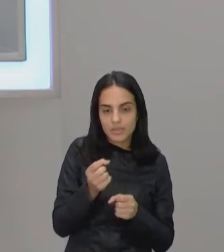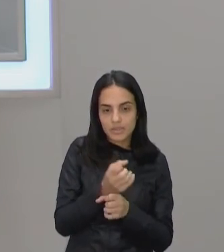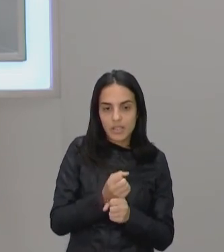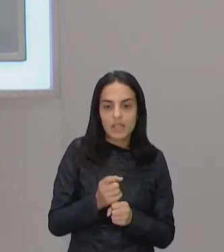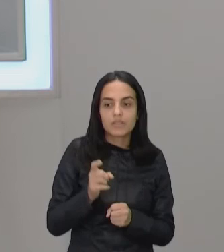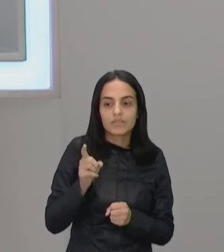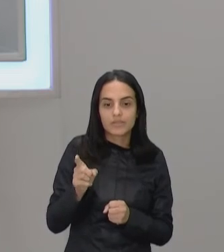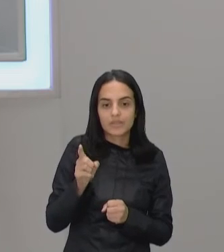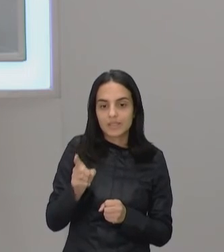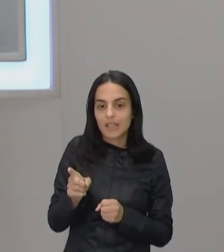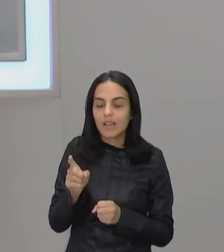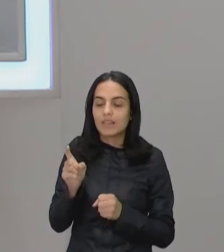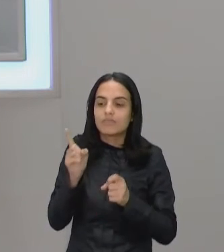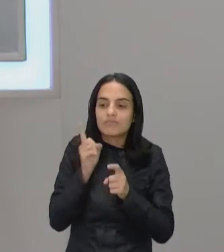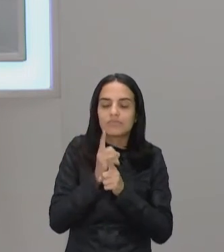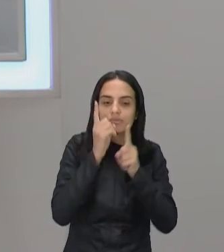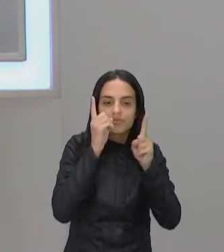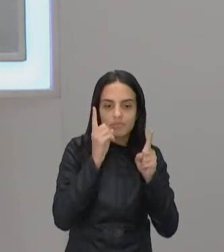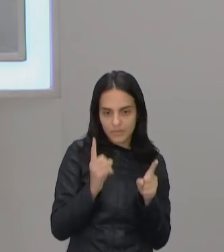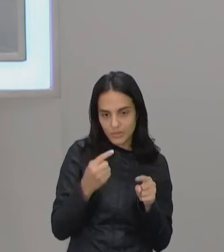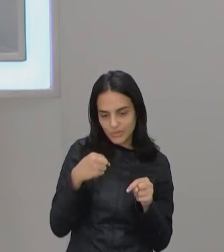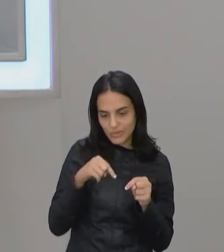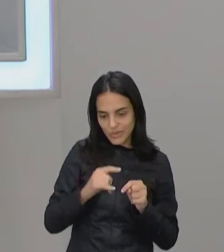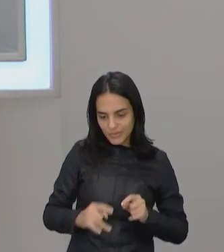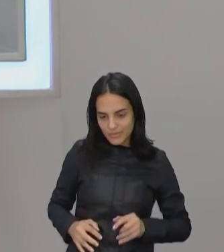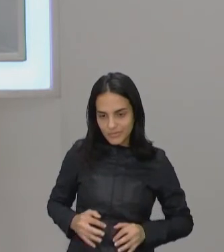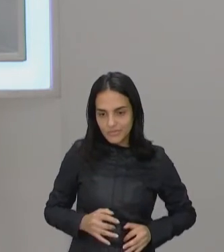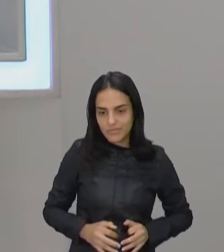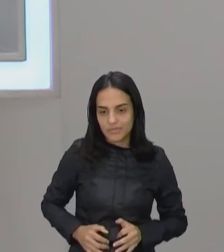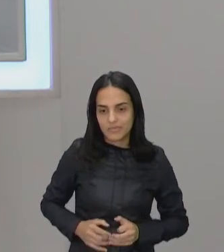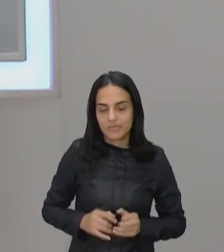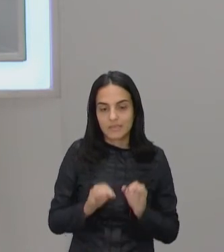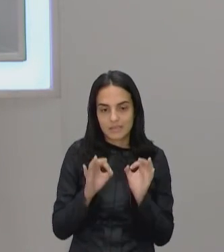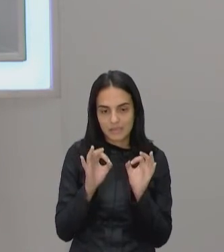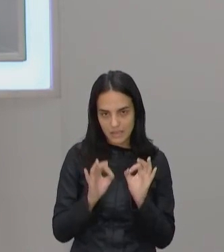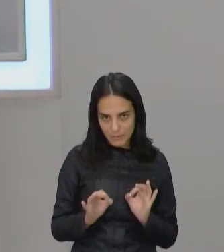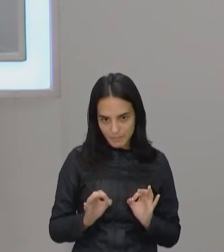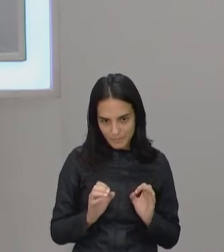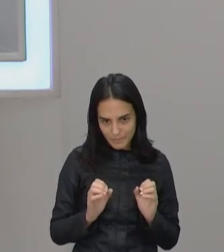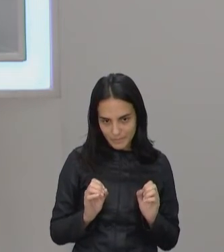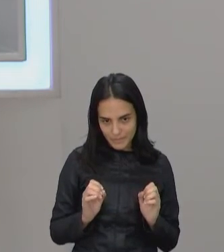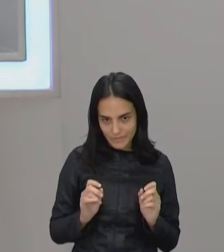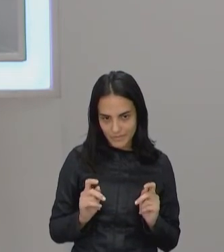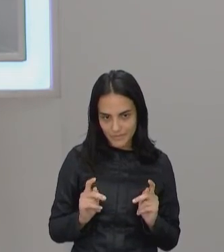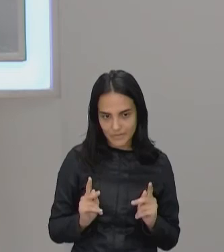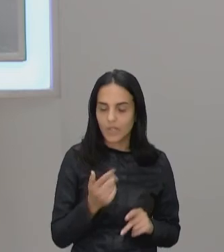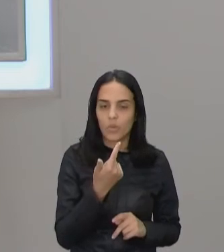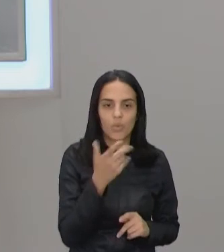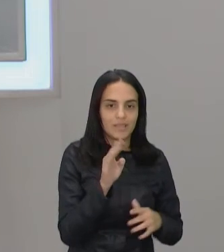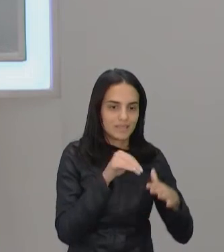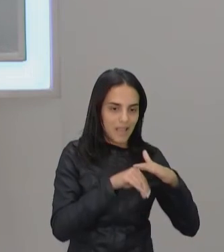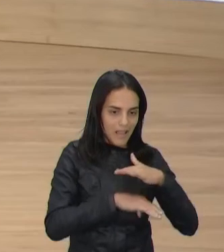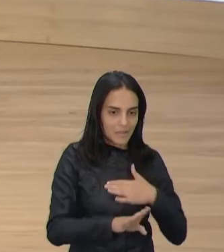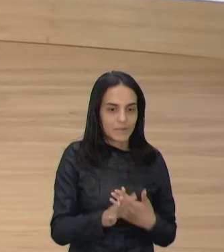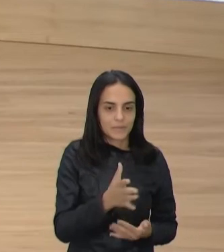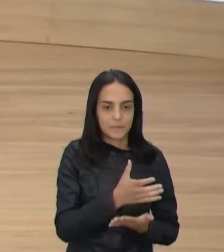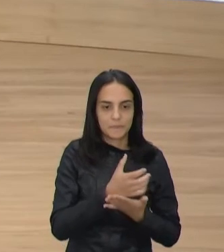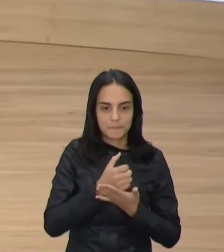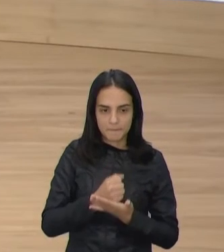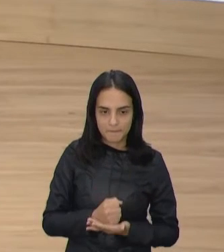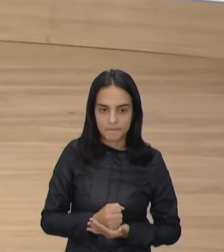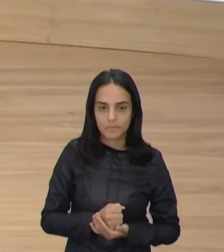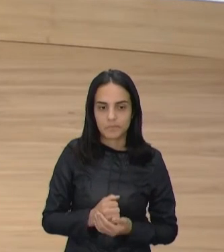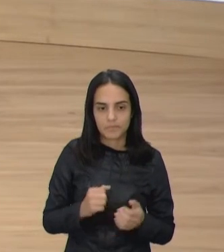ele se encontrar no nosso organismo. Tá certo? Mais um dado aí para nós coletarmos, não é